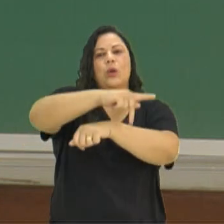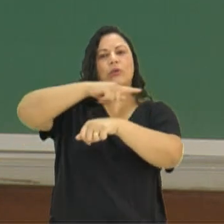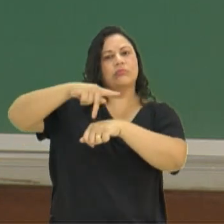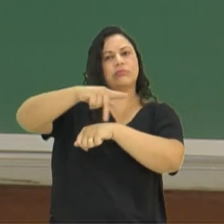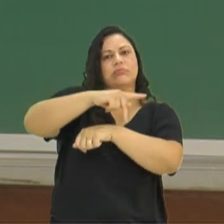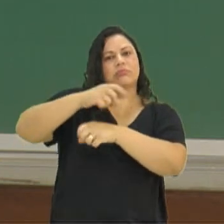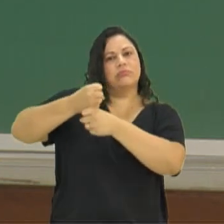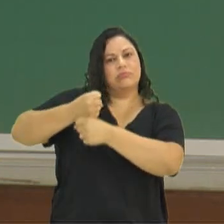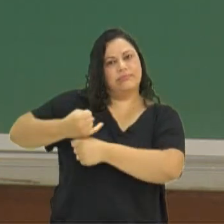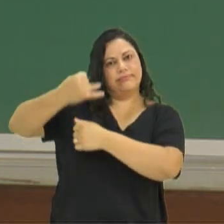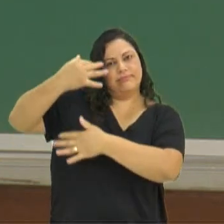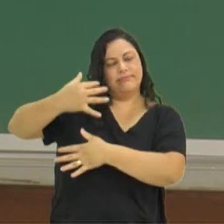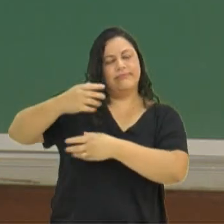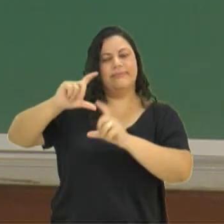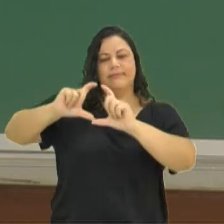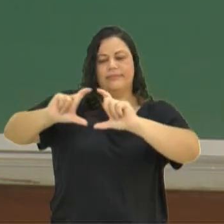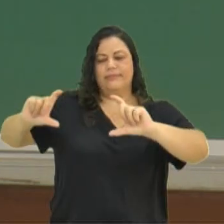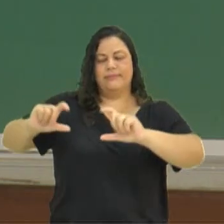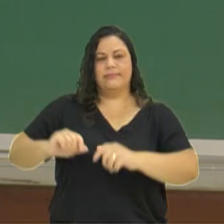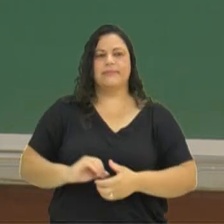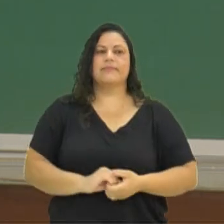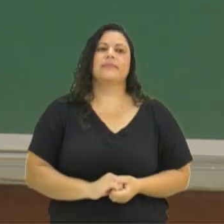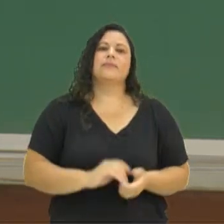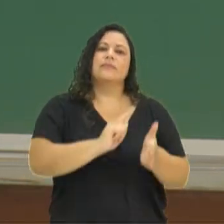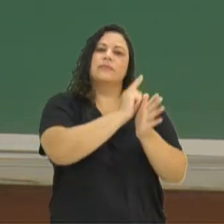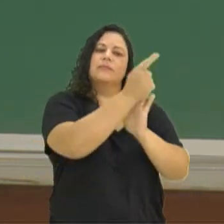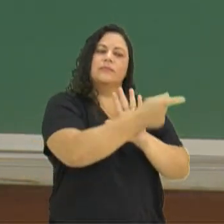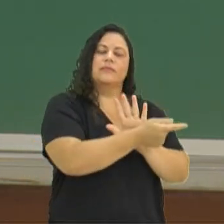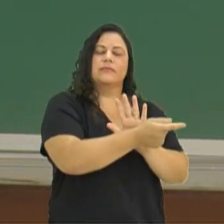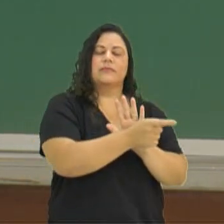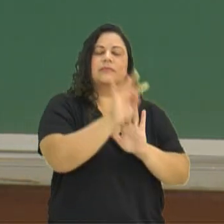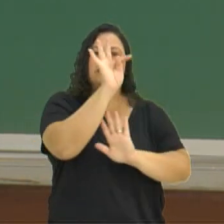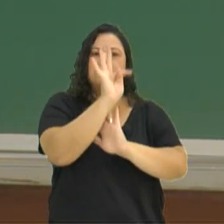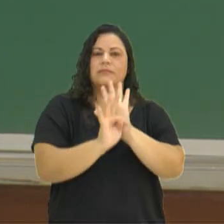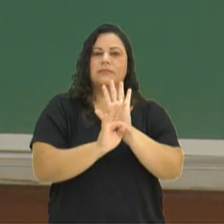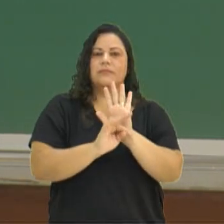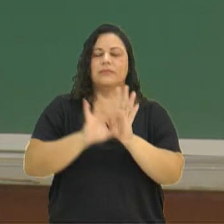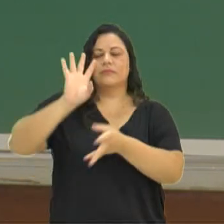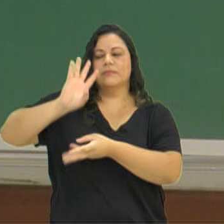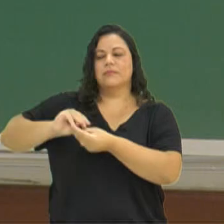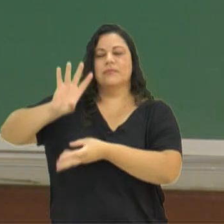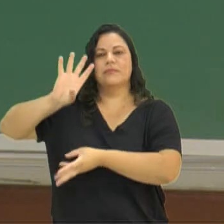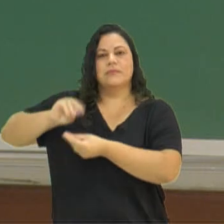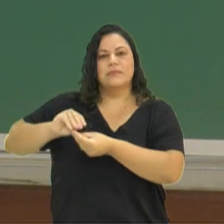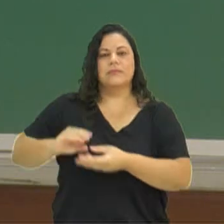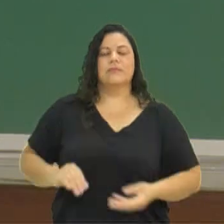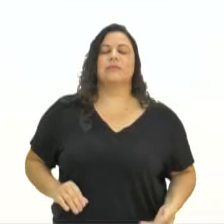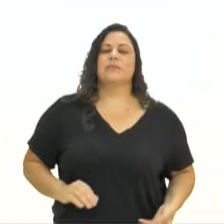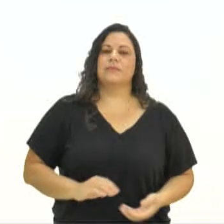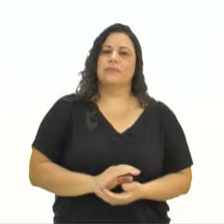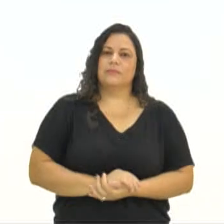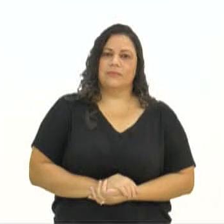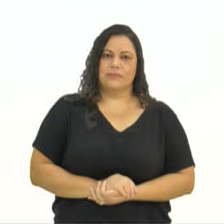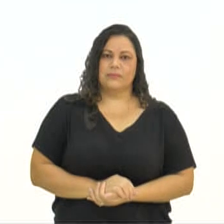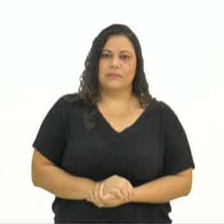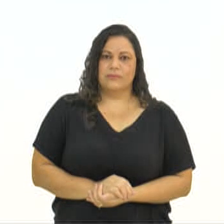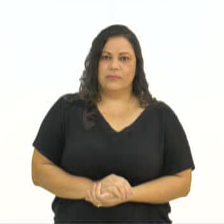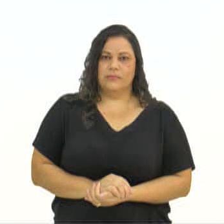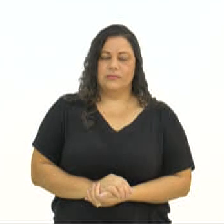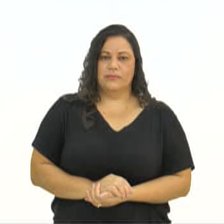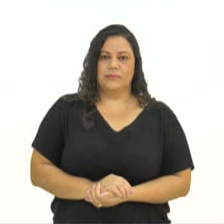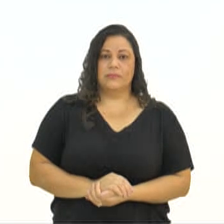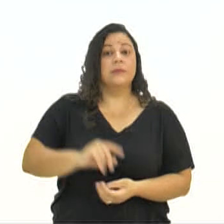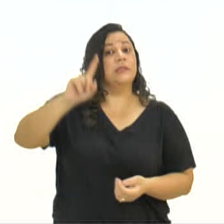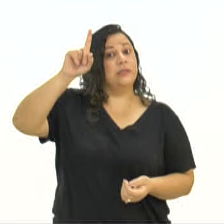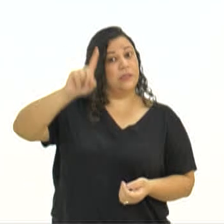então, um pouquinho sobre esse gênero textual. La sinopsis. É uma palavra que procede do latim, então